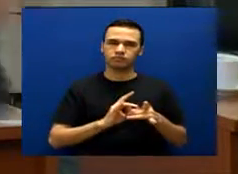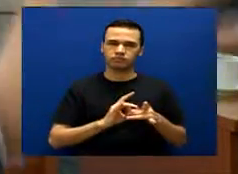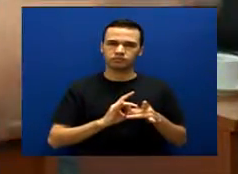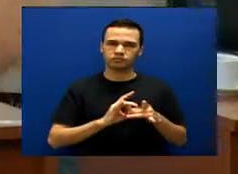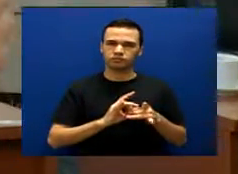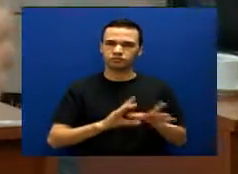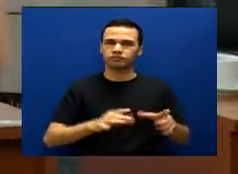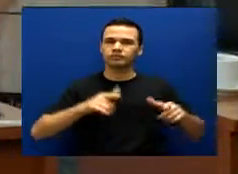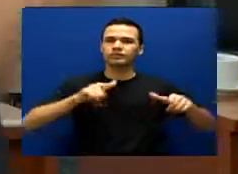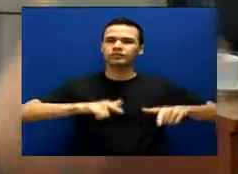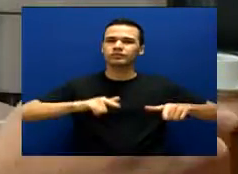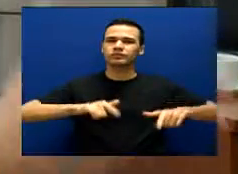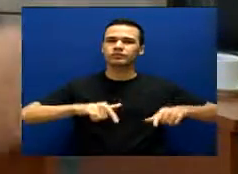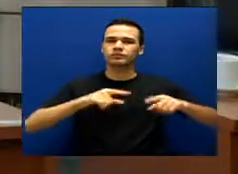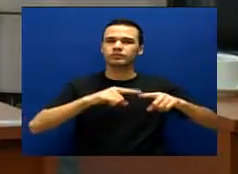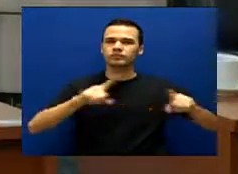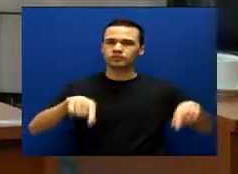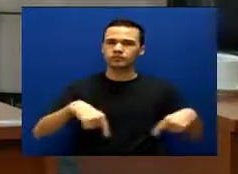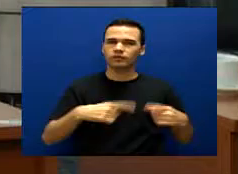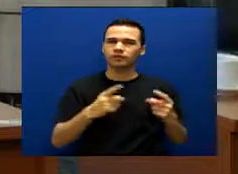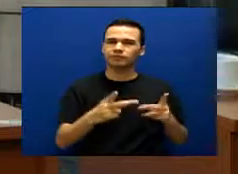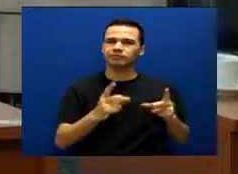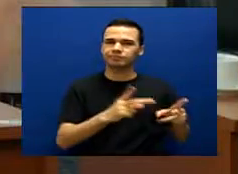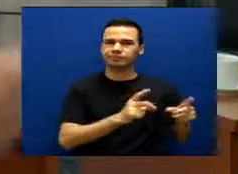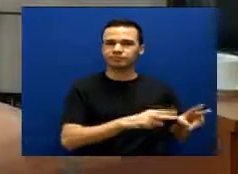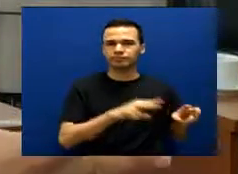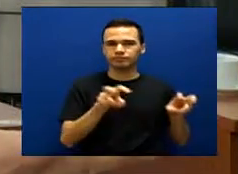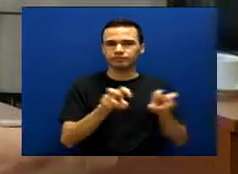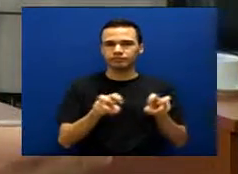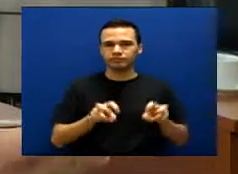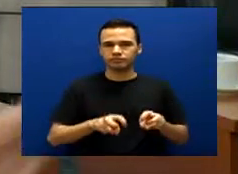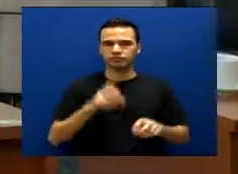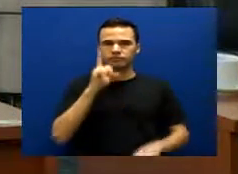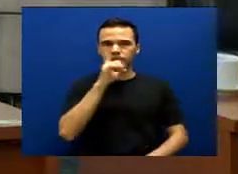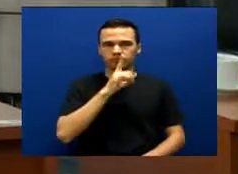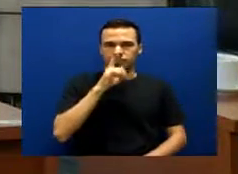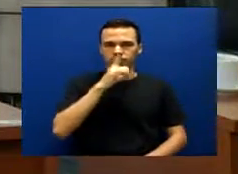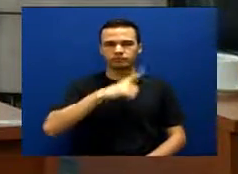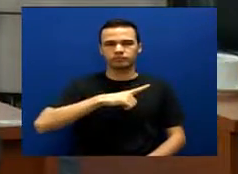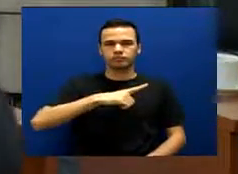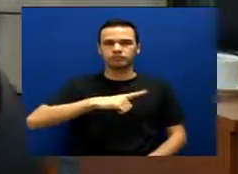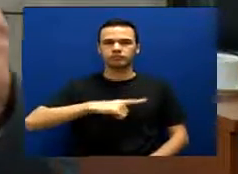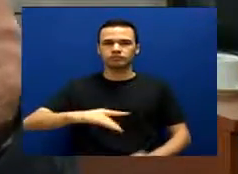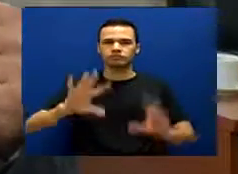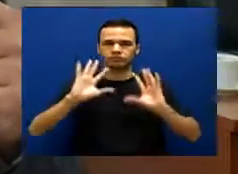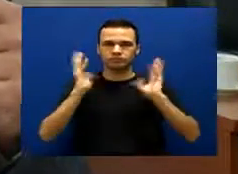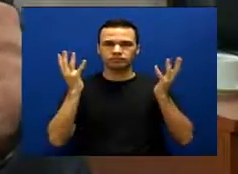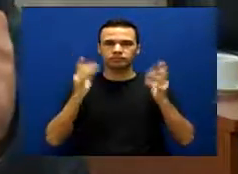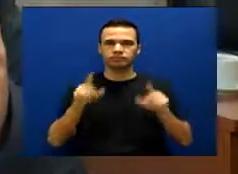mais espaço, mais ingressos para a festa de domingo, né? E fica também, senhor presidente,